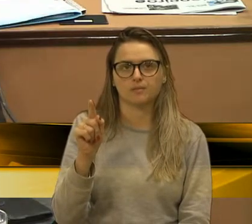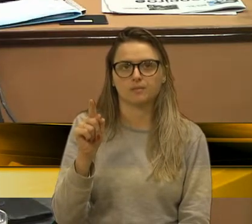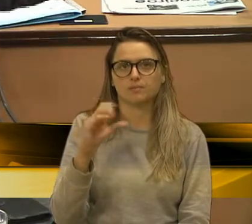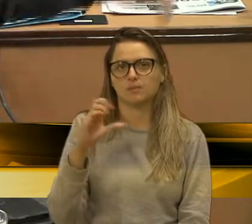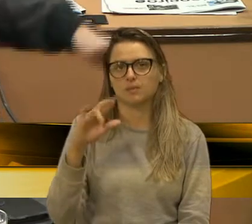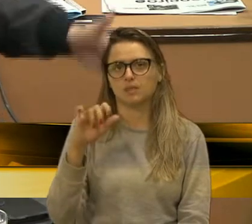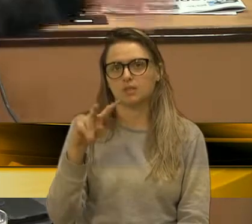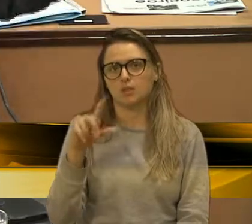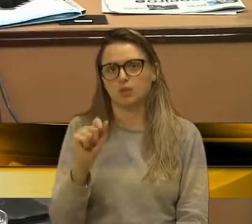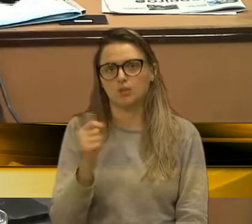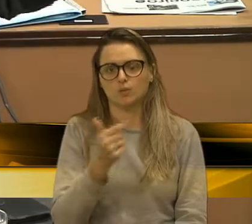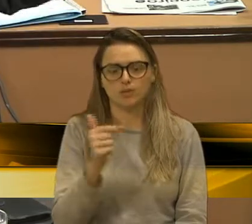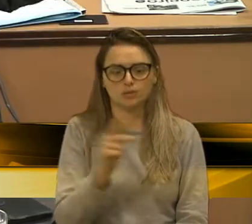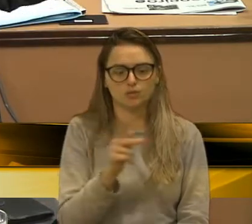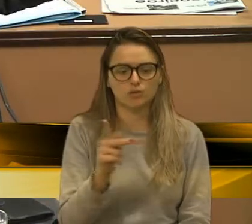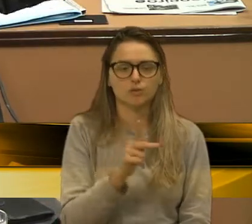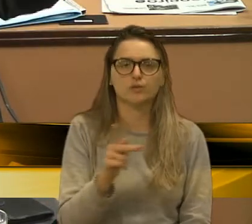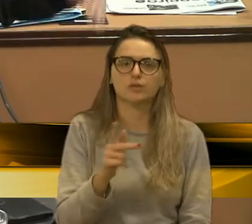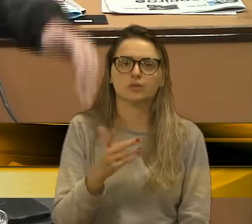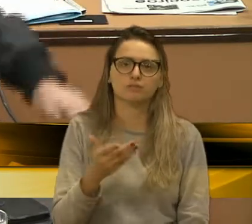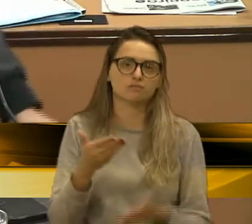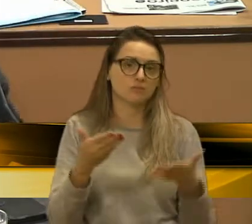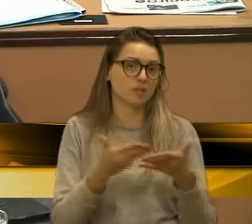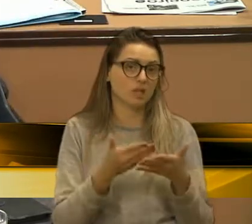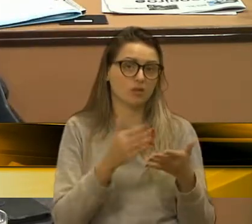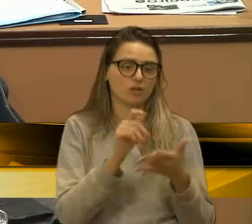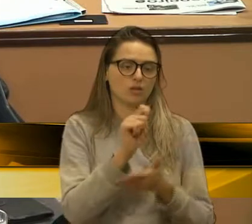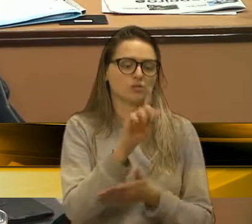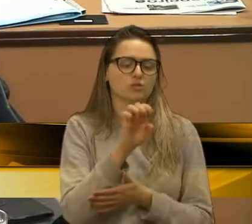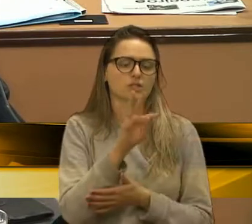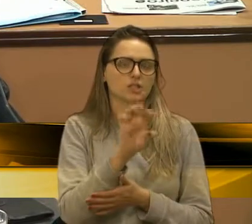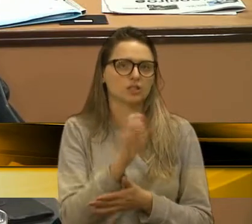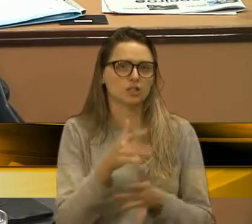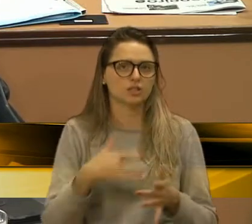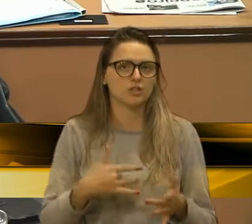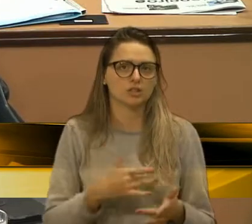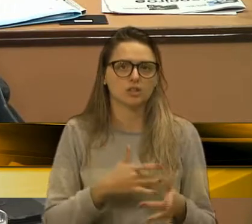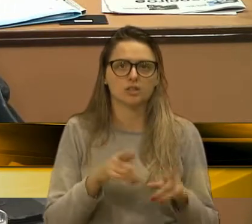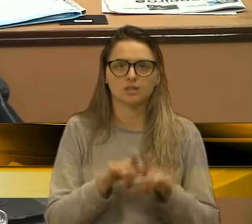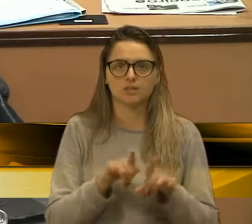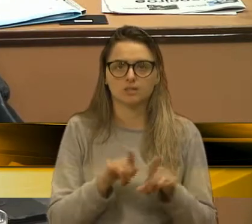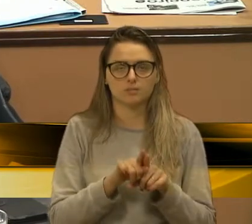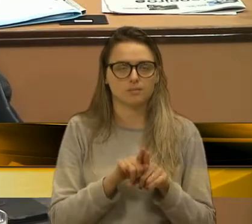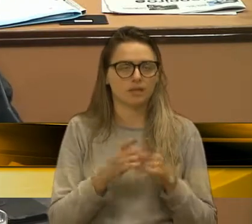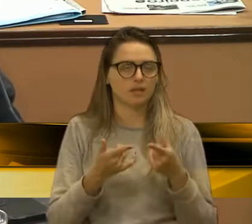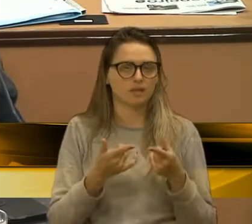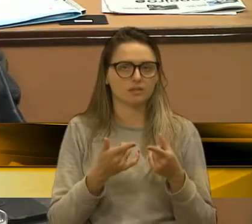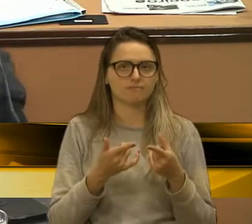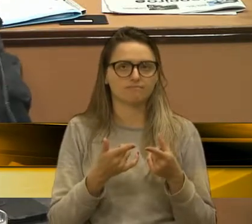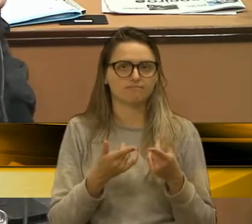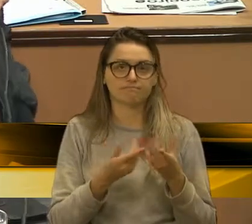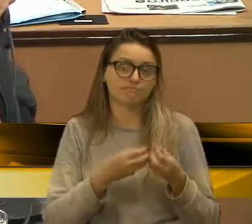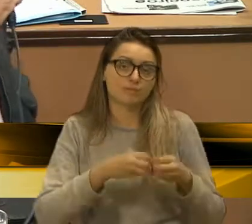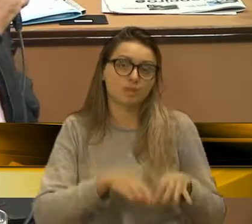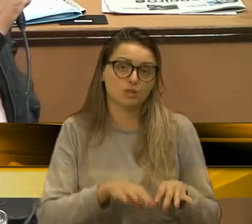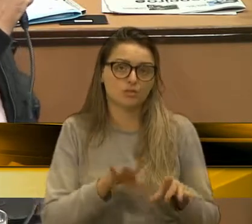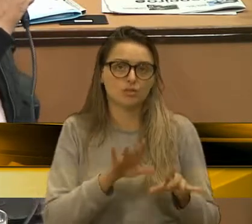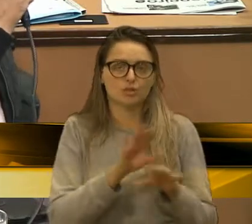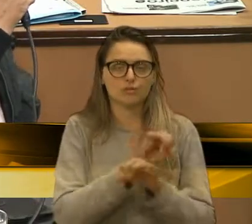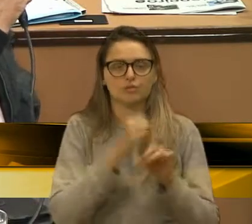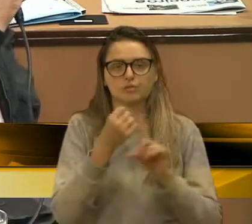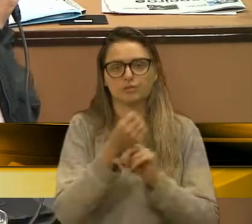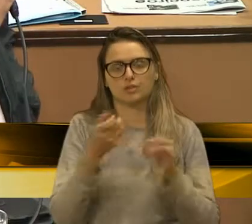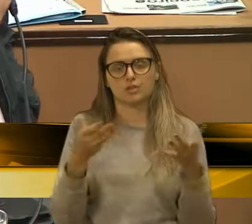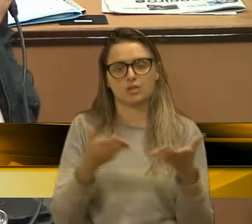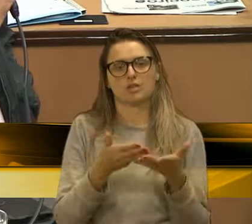Criúva, que não tinha professores, e aqui estamos indo para o mesmo caminho com esse projeto do prefeito. Então, ele está indo